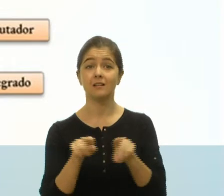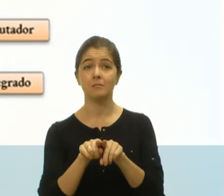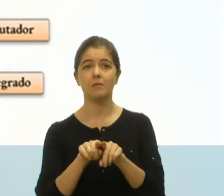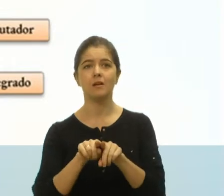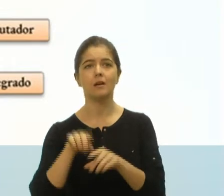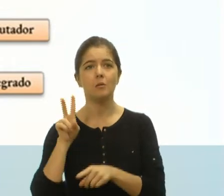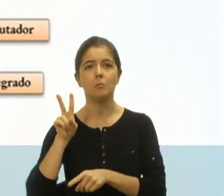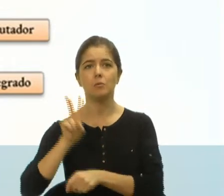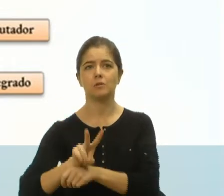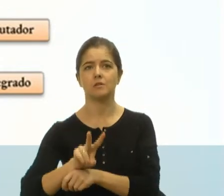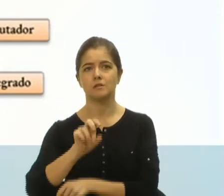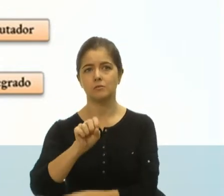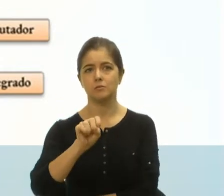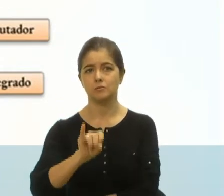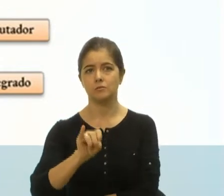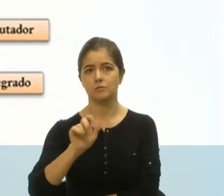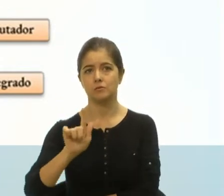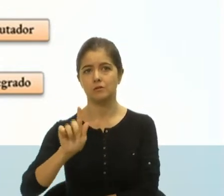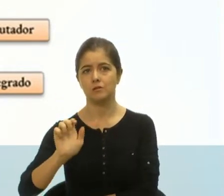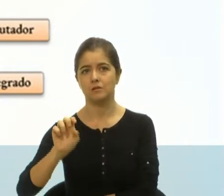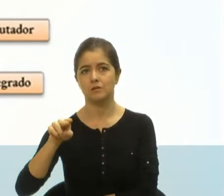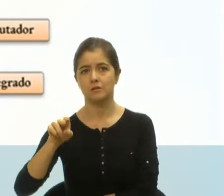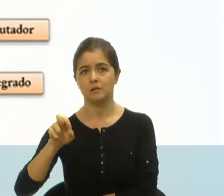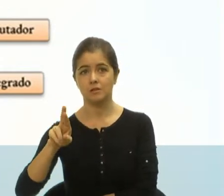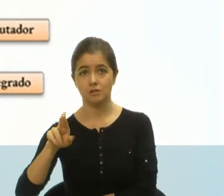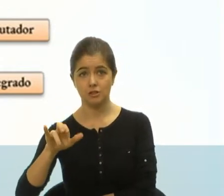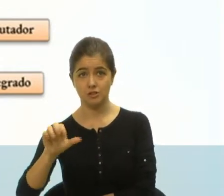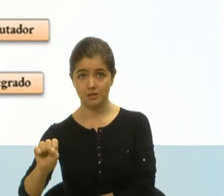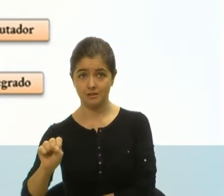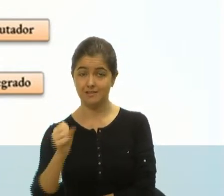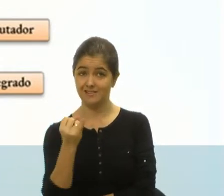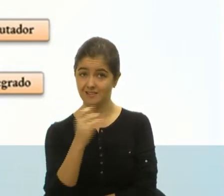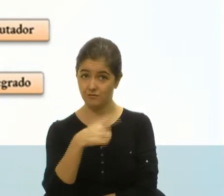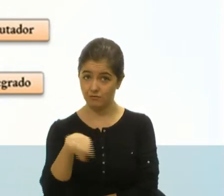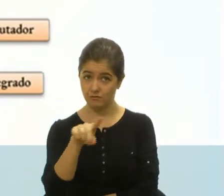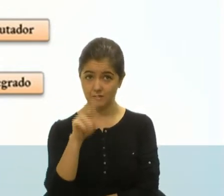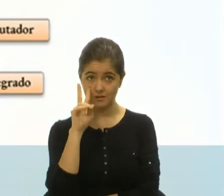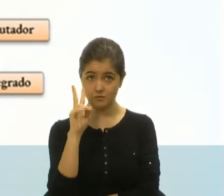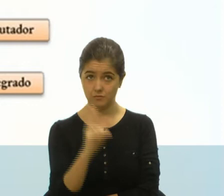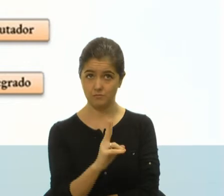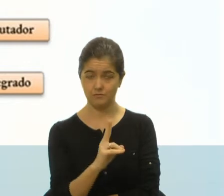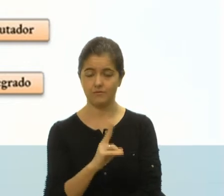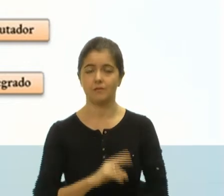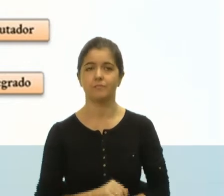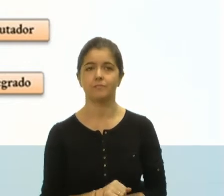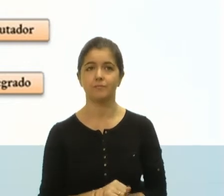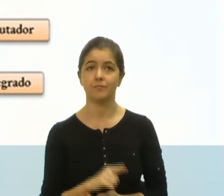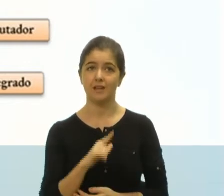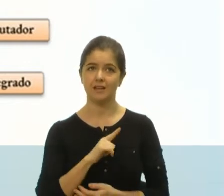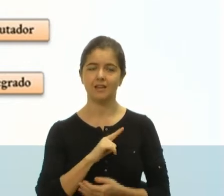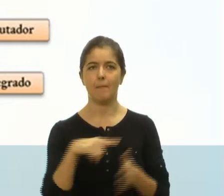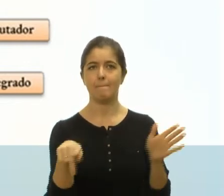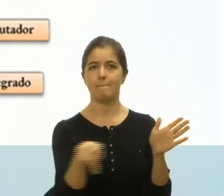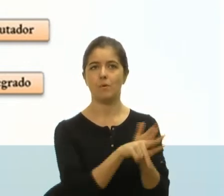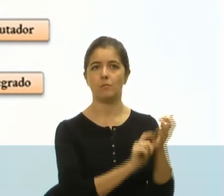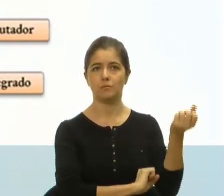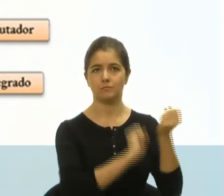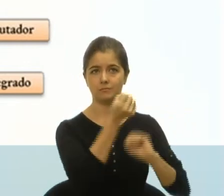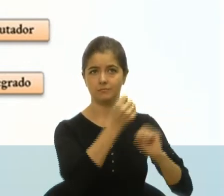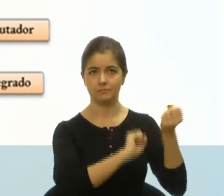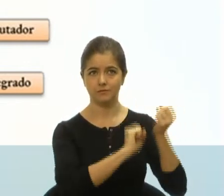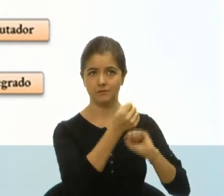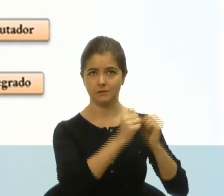generis. Se os senhores observarem, na parte lá da propriedade industrial, nós